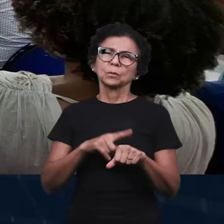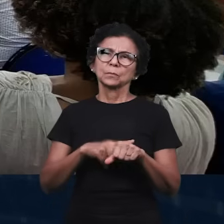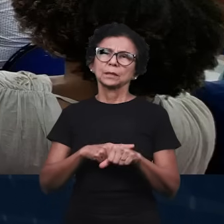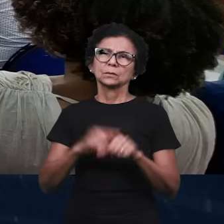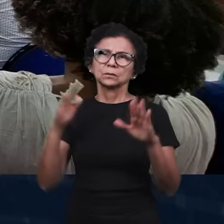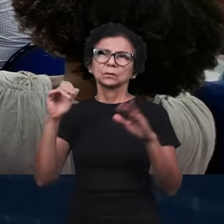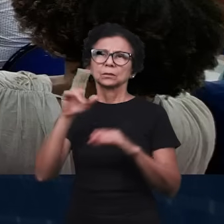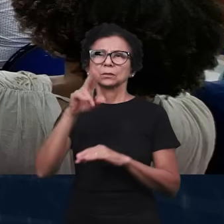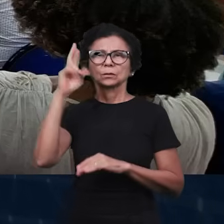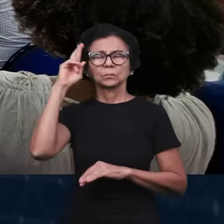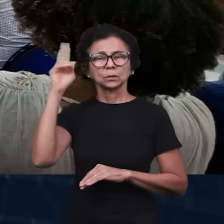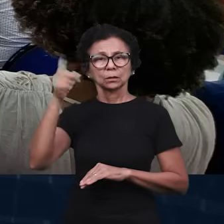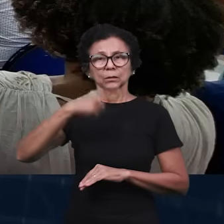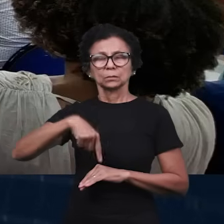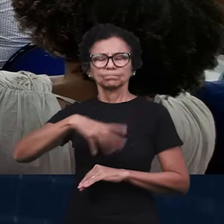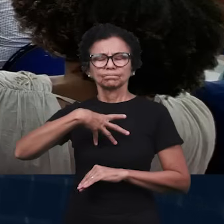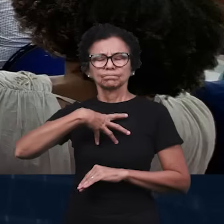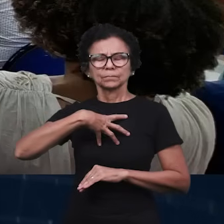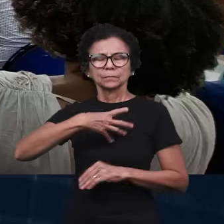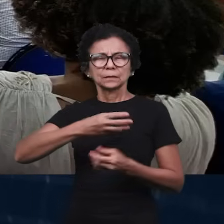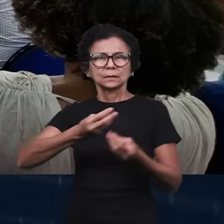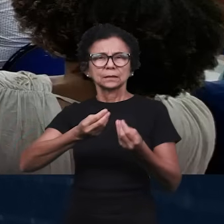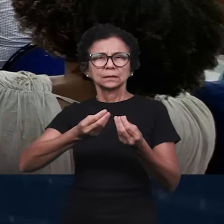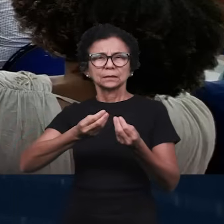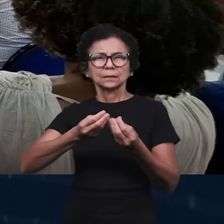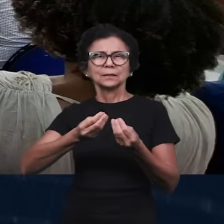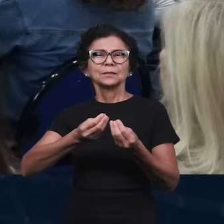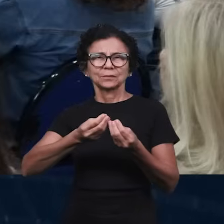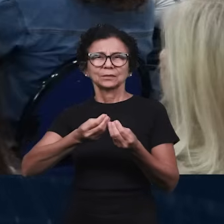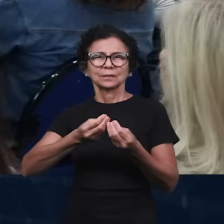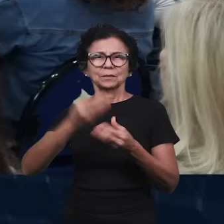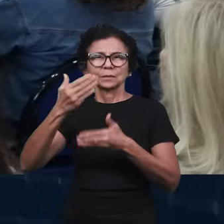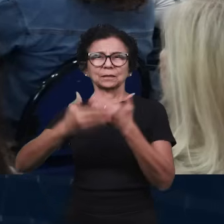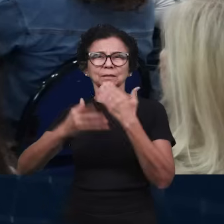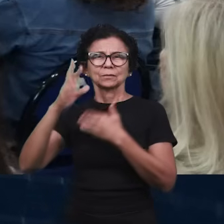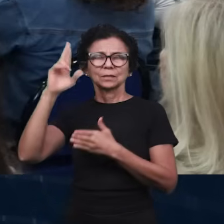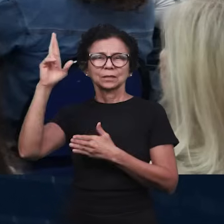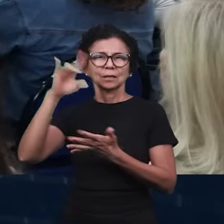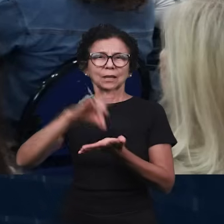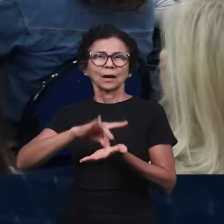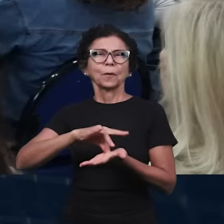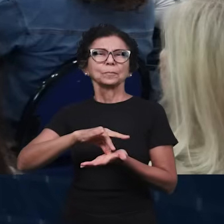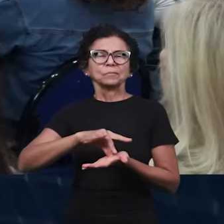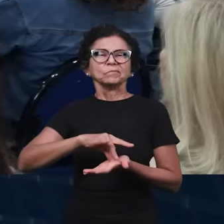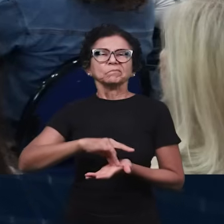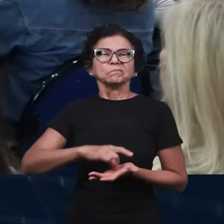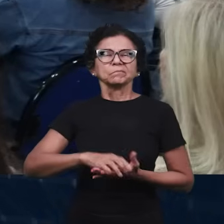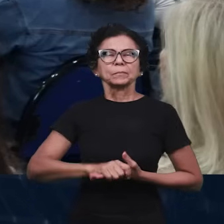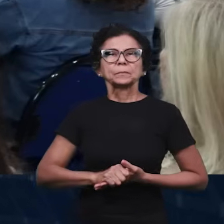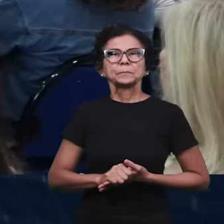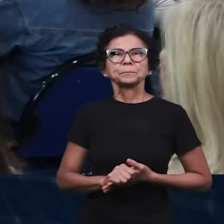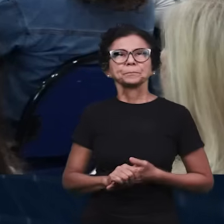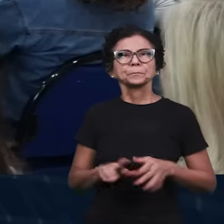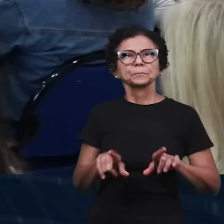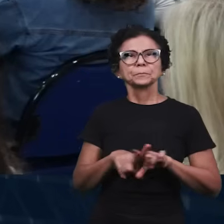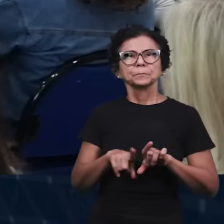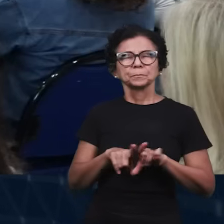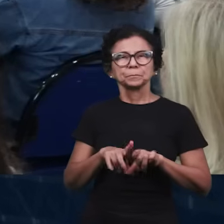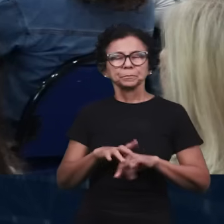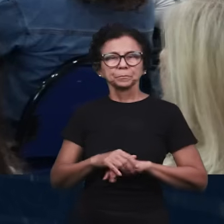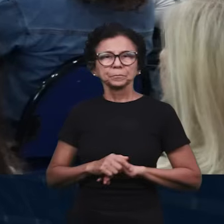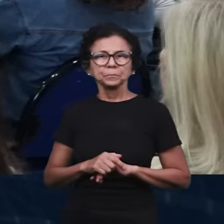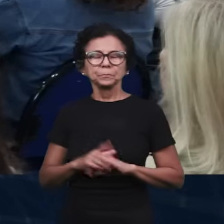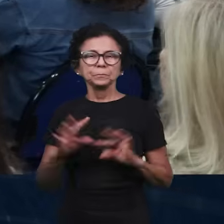grande quebrantamento entre os irmãos, pois ficou evidente a presença do Senhor naquele lugar. Aleluia! Um detalhe